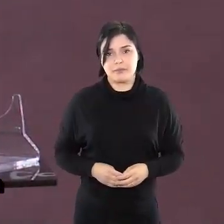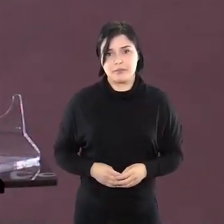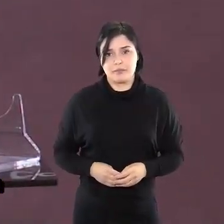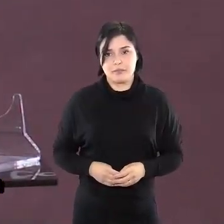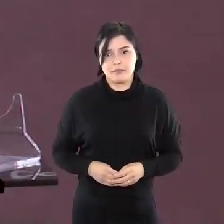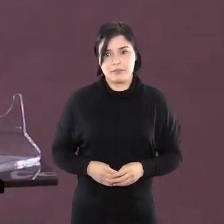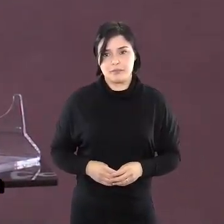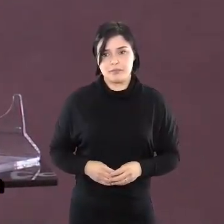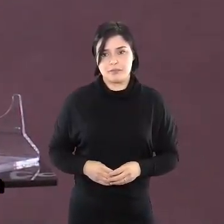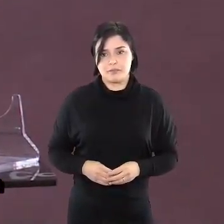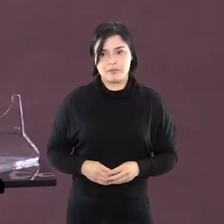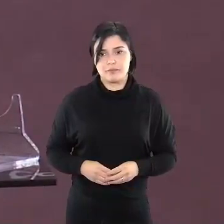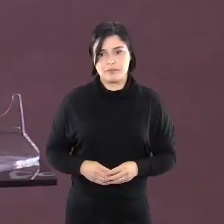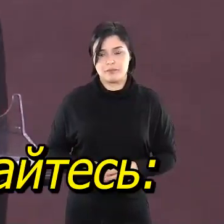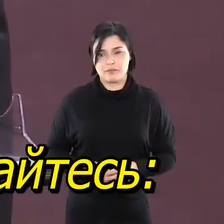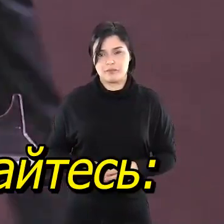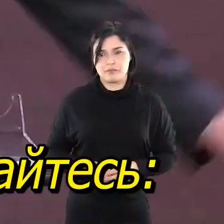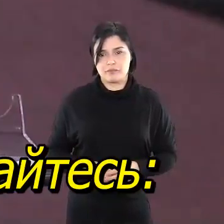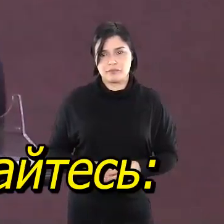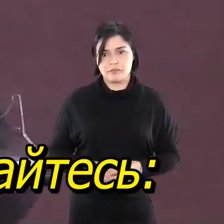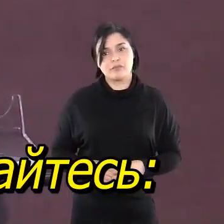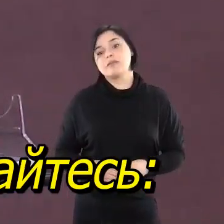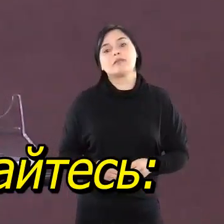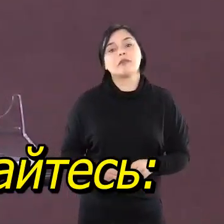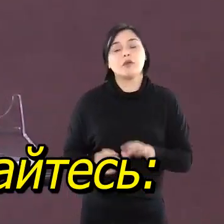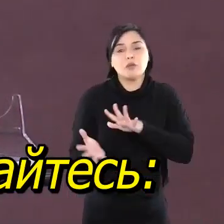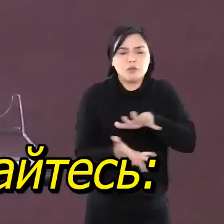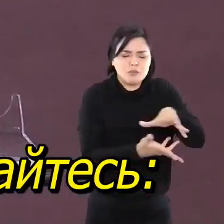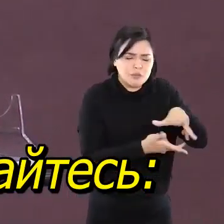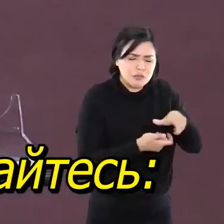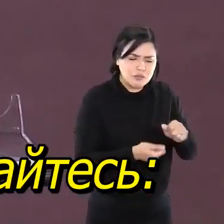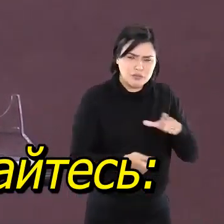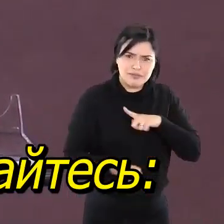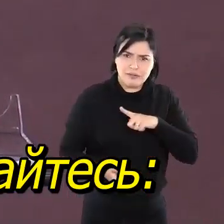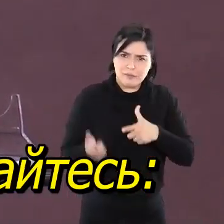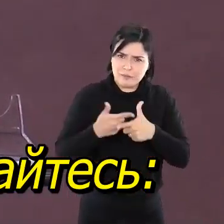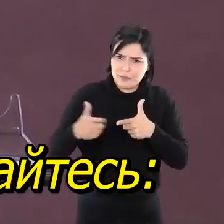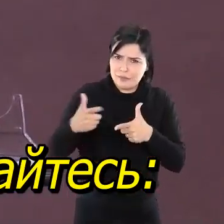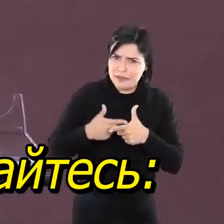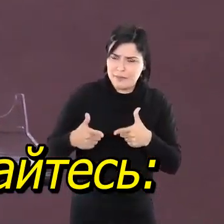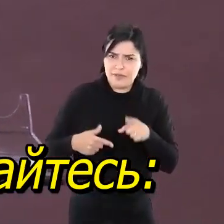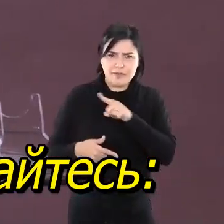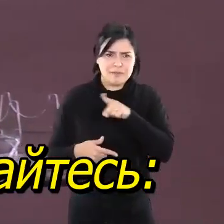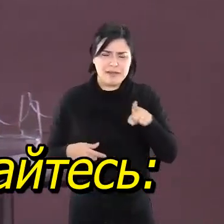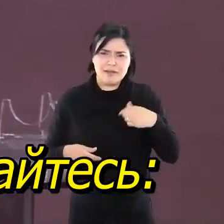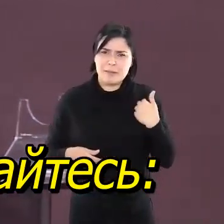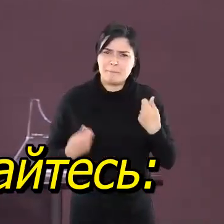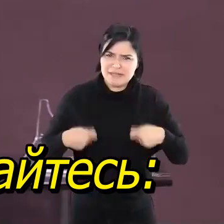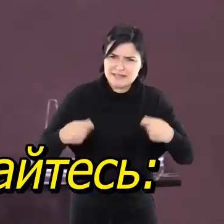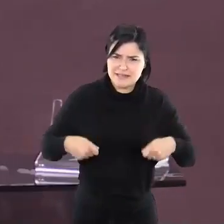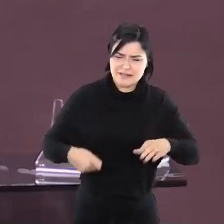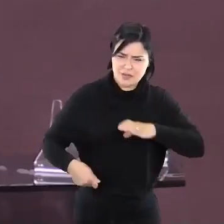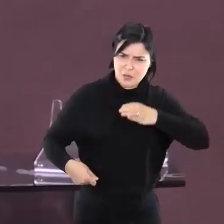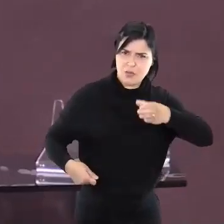Dar coragem, nos encorajar. No mundo tereis aflições, mas tende bom